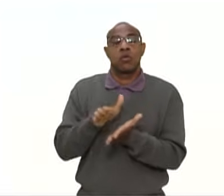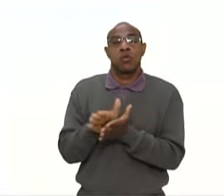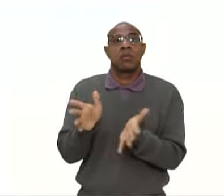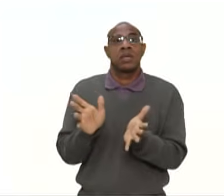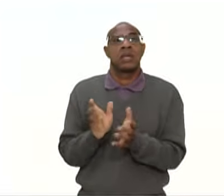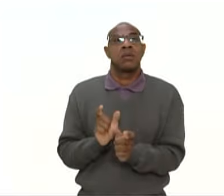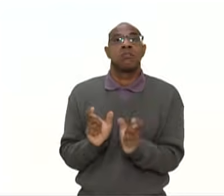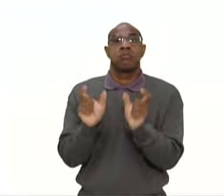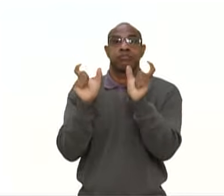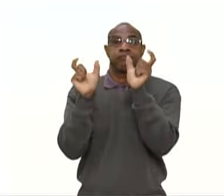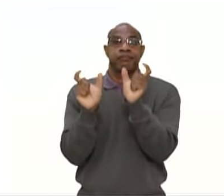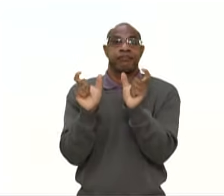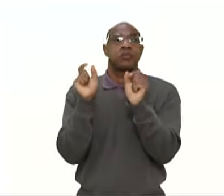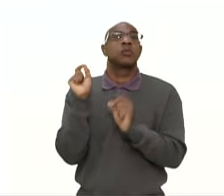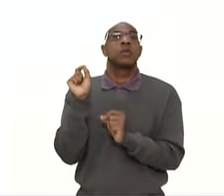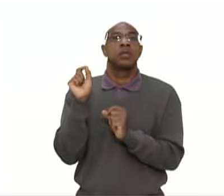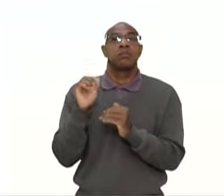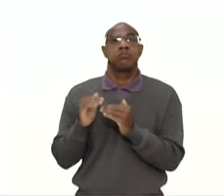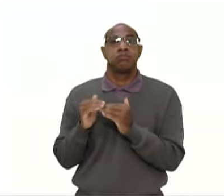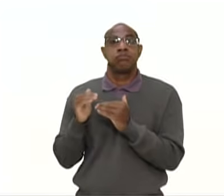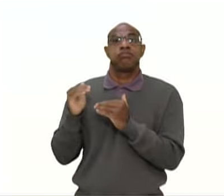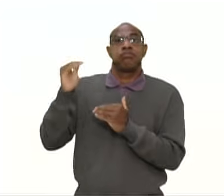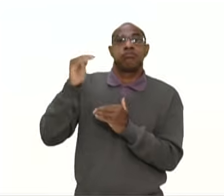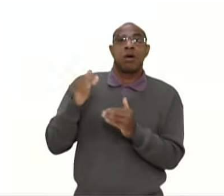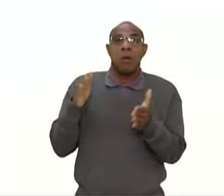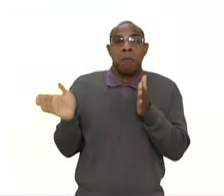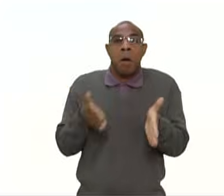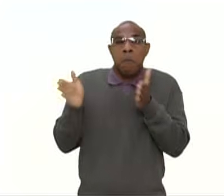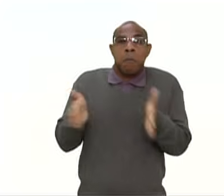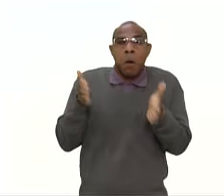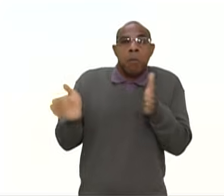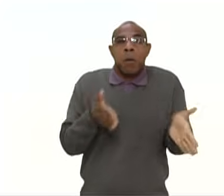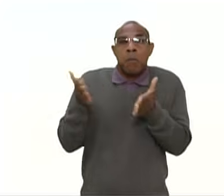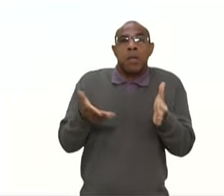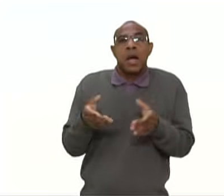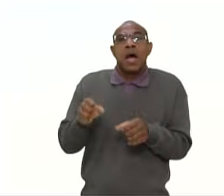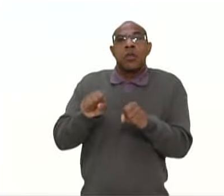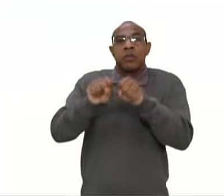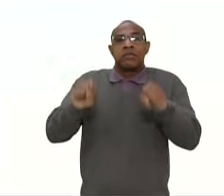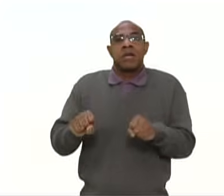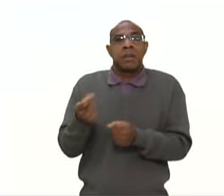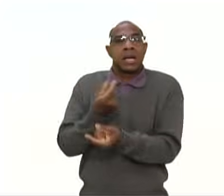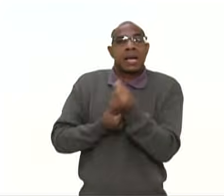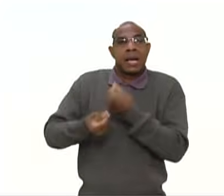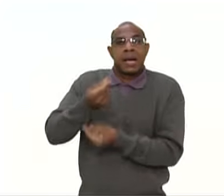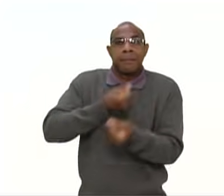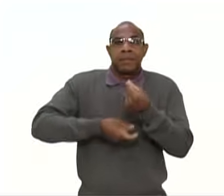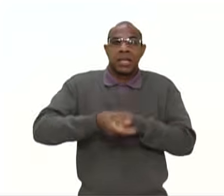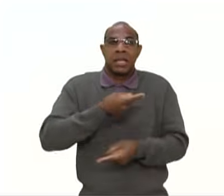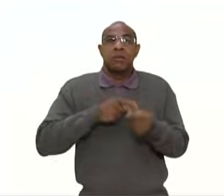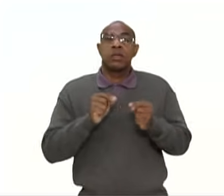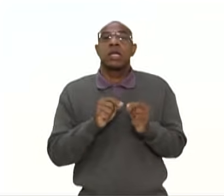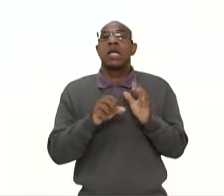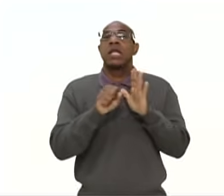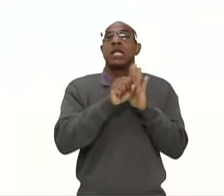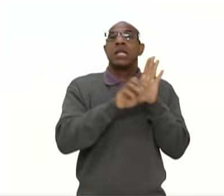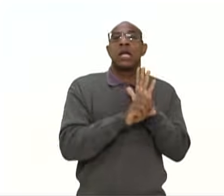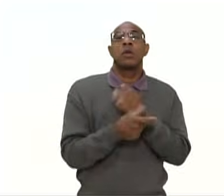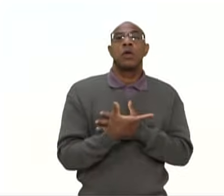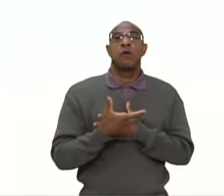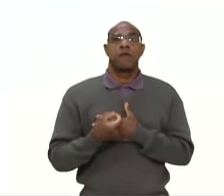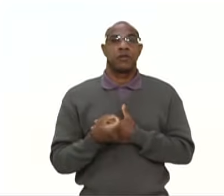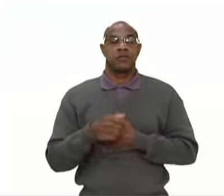um termo que representa os avanços de produção do sistema capitalista que se intensificam no século XX.